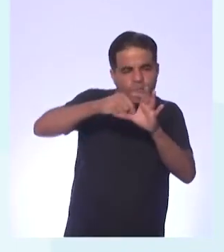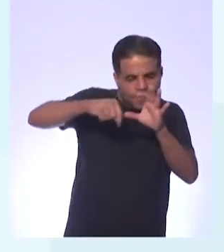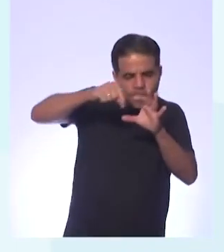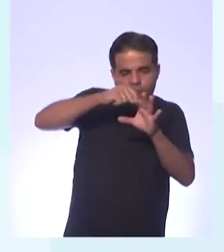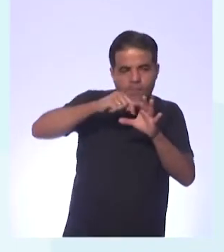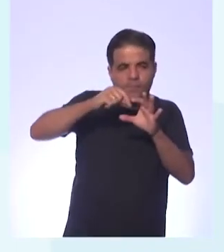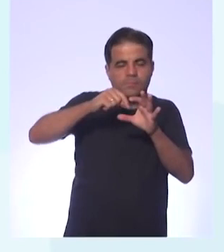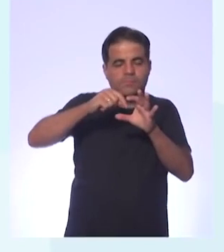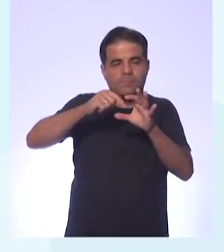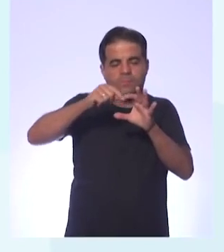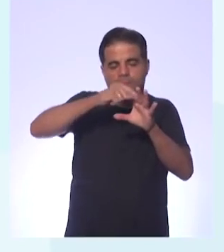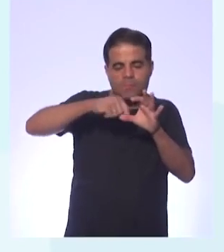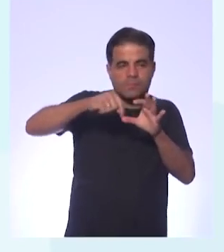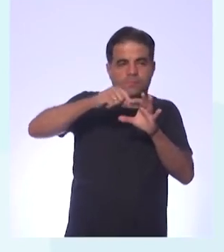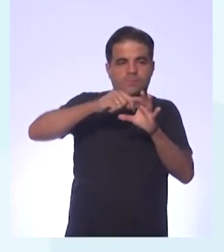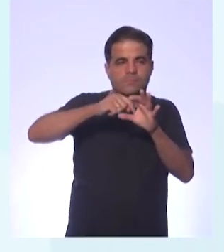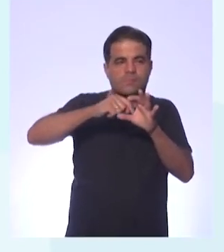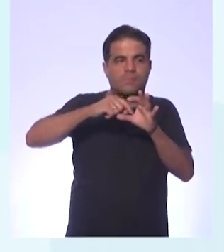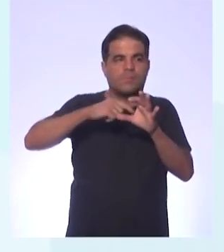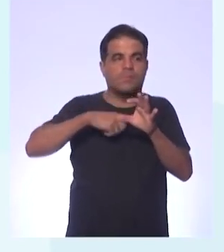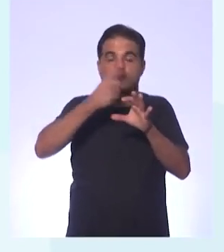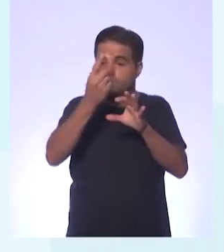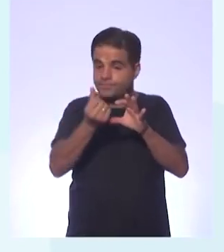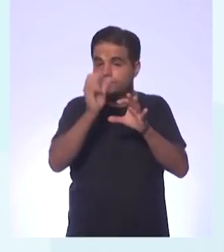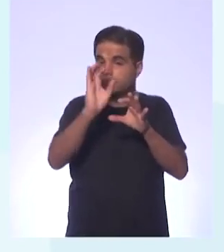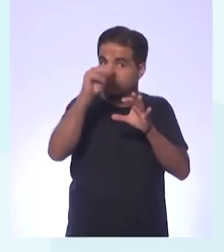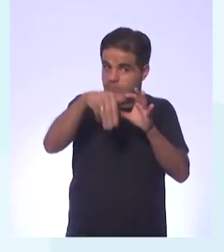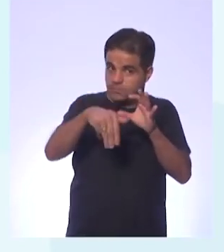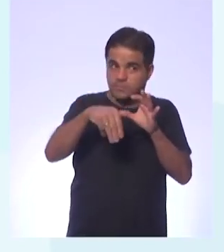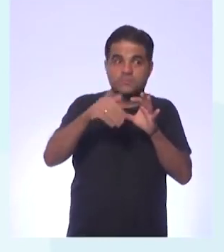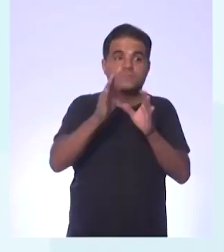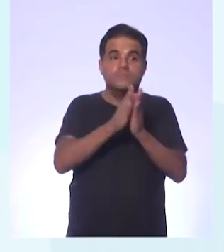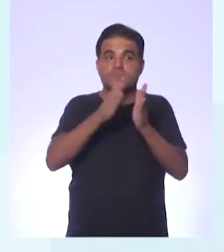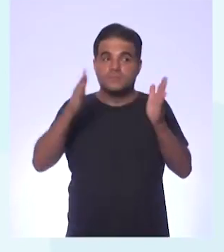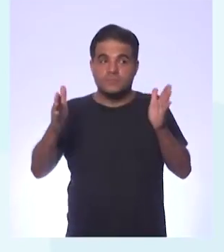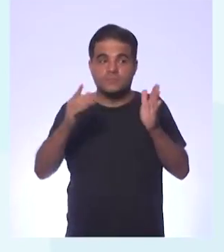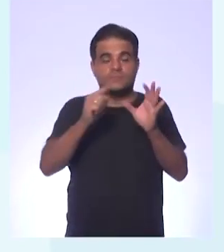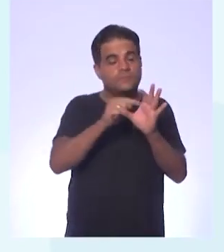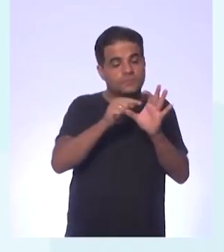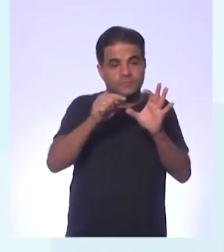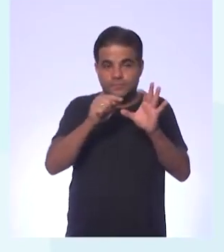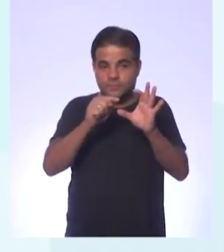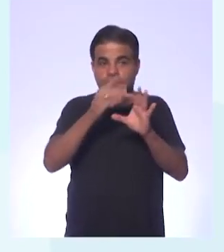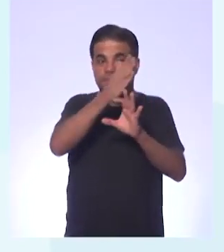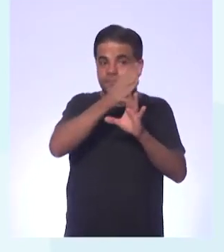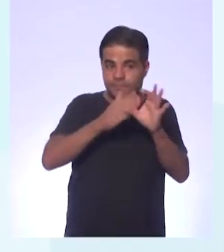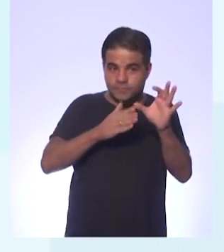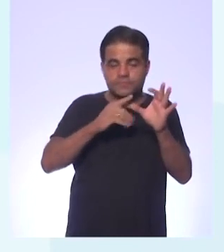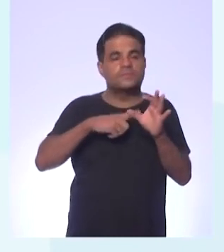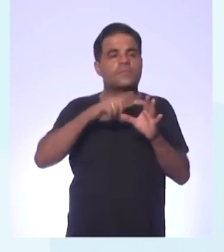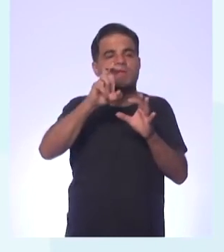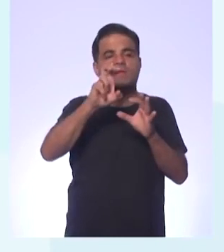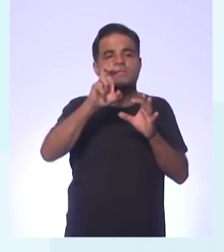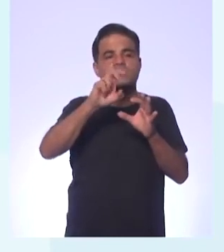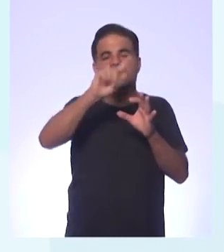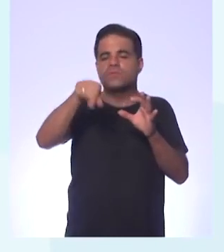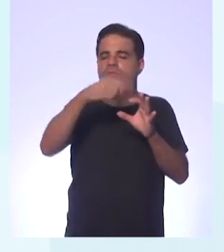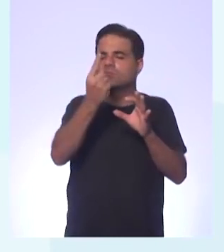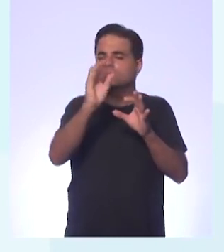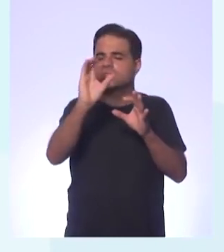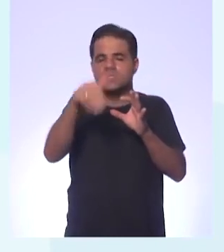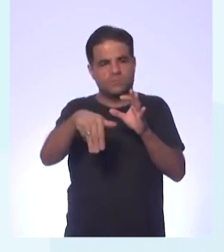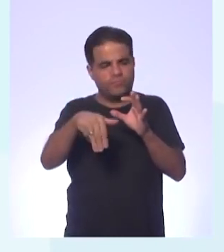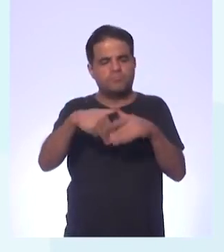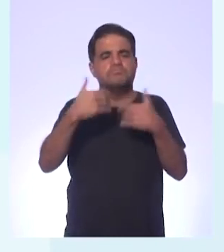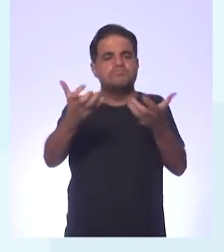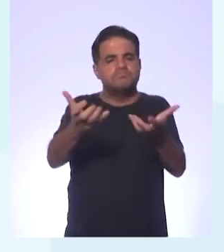contorno do copo, tem 16 centímetros. E o diâmetro, que é de uma pontinha a outra, passando no meio, tem 5,1